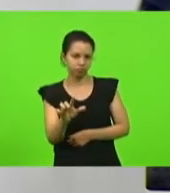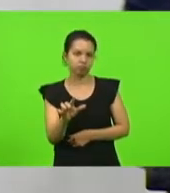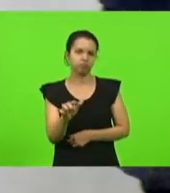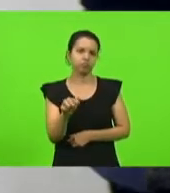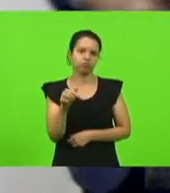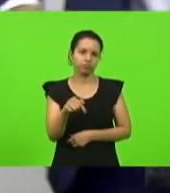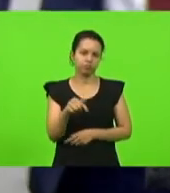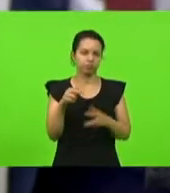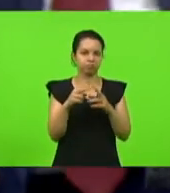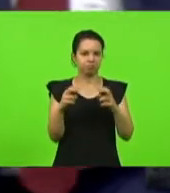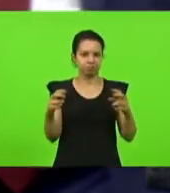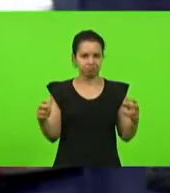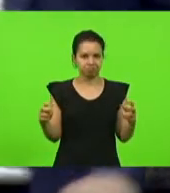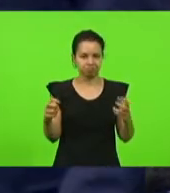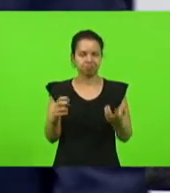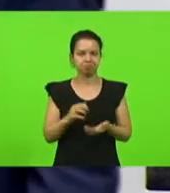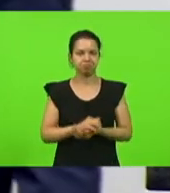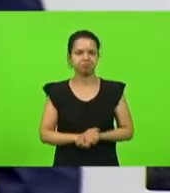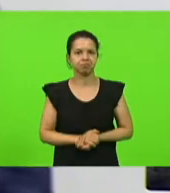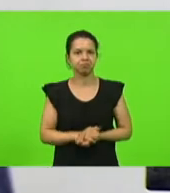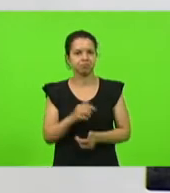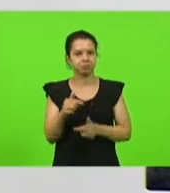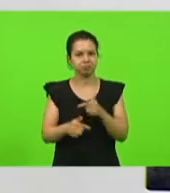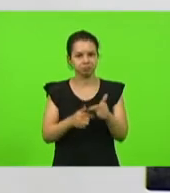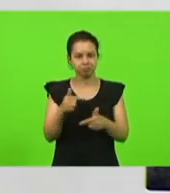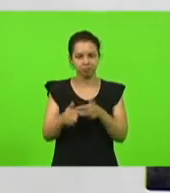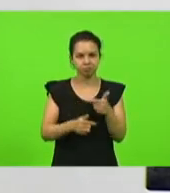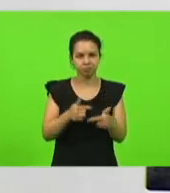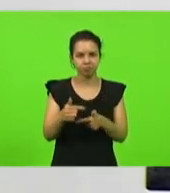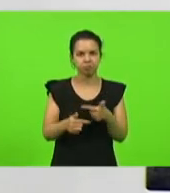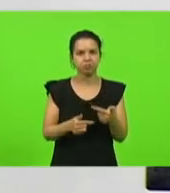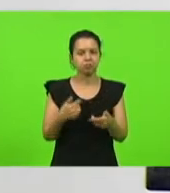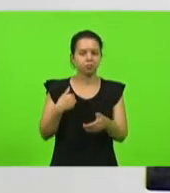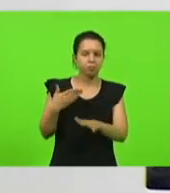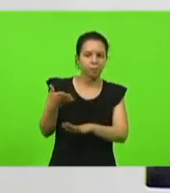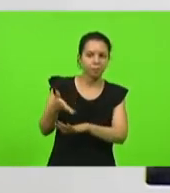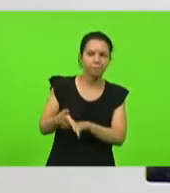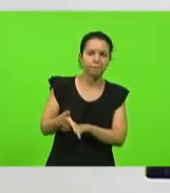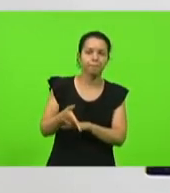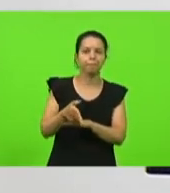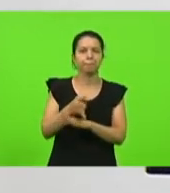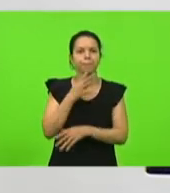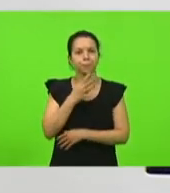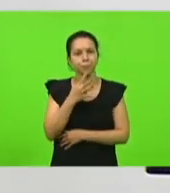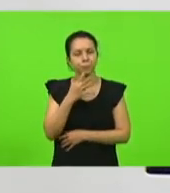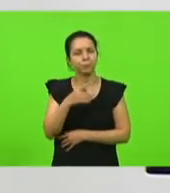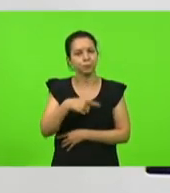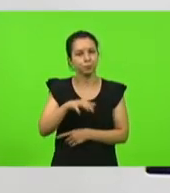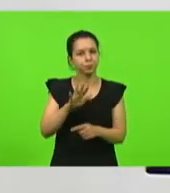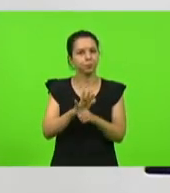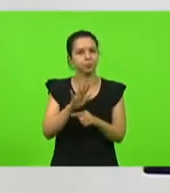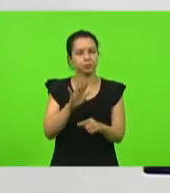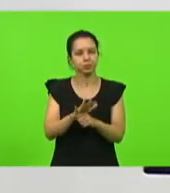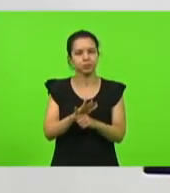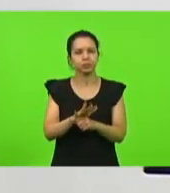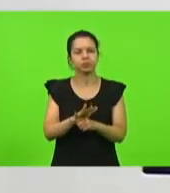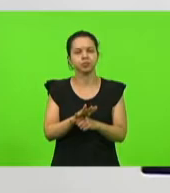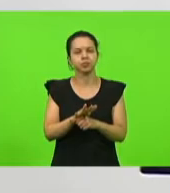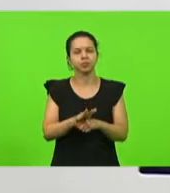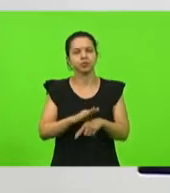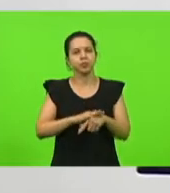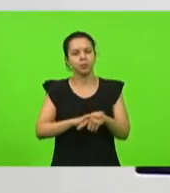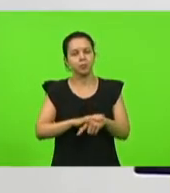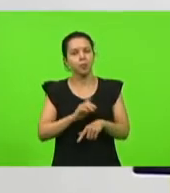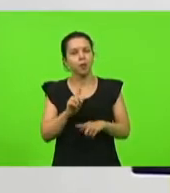de Florianópolis, que é um trabalho que eu fui lá conhecer, estamos ajudando, deputado Sargento Lima, mas é um